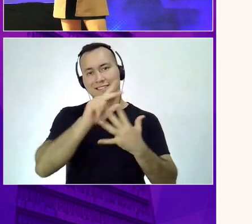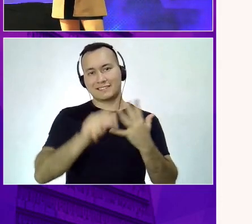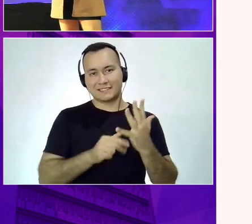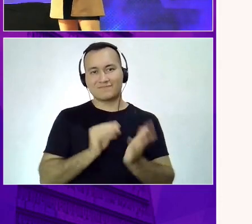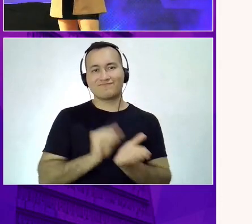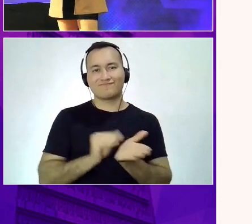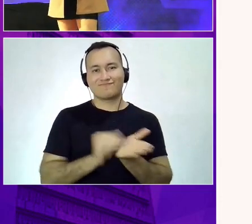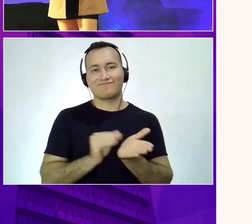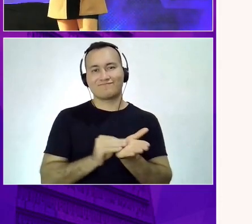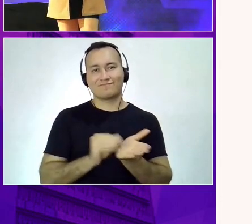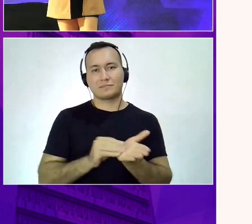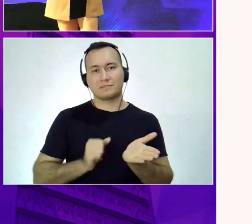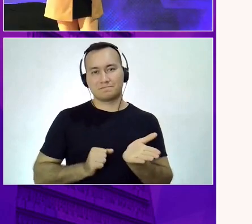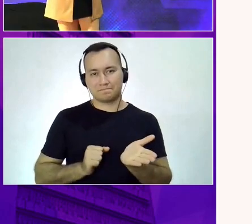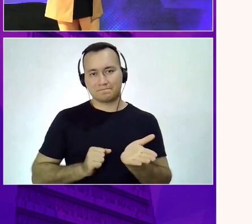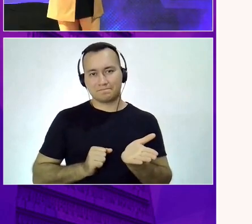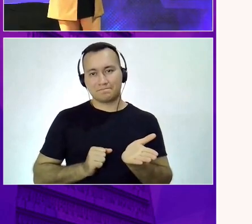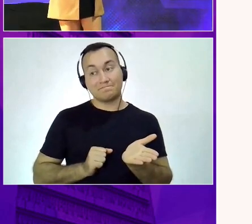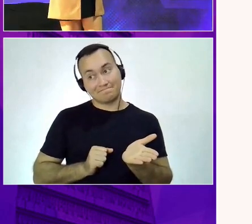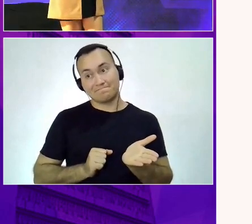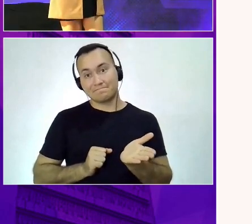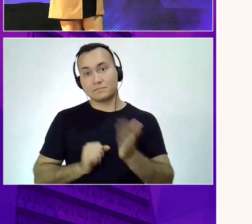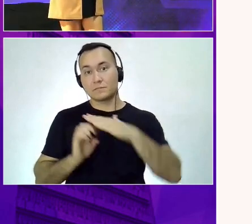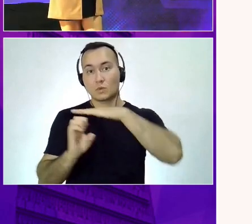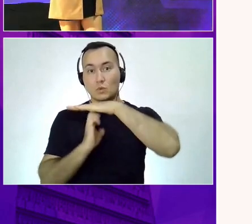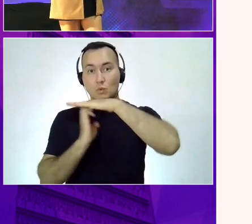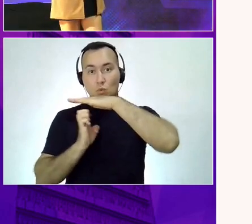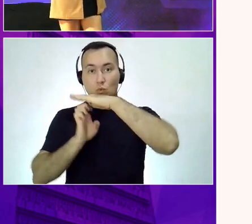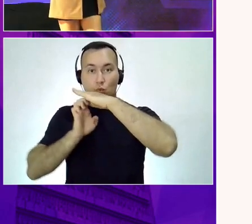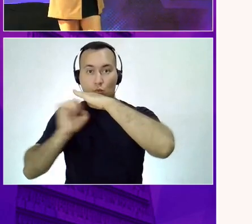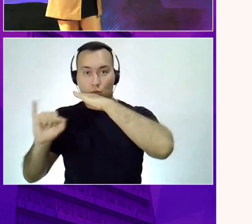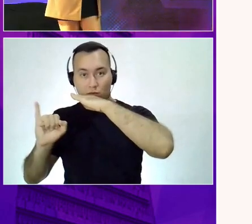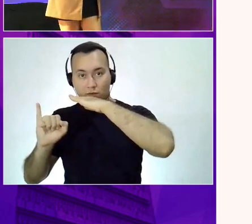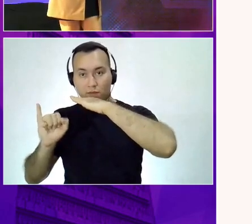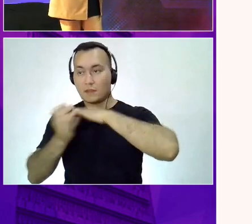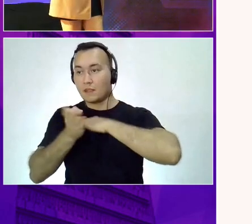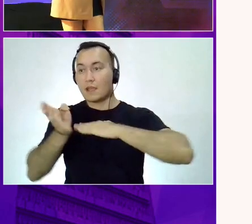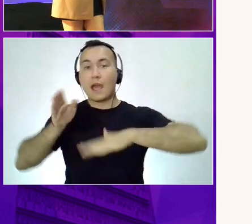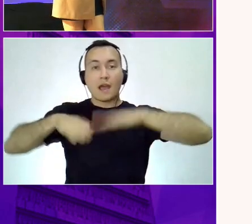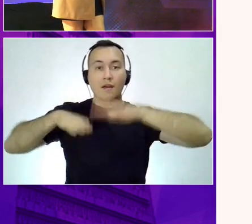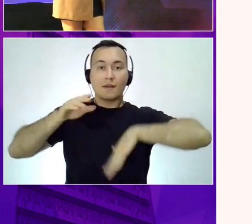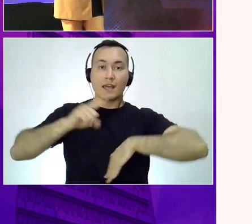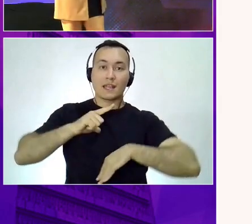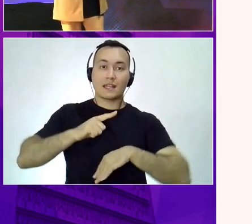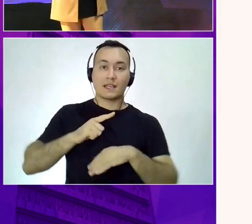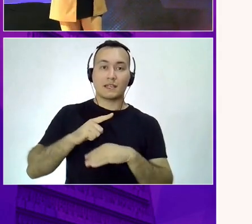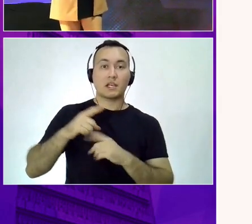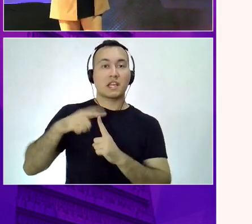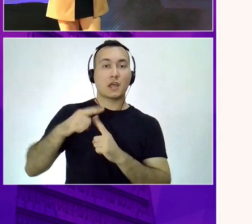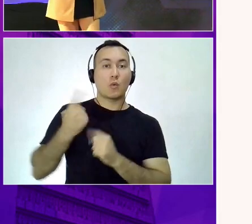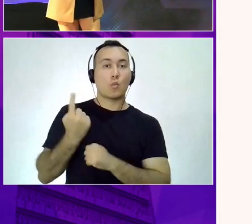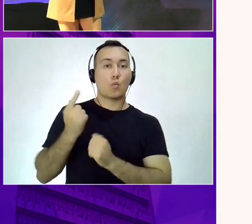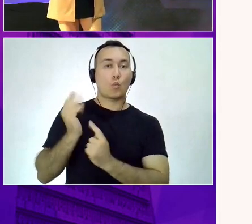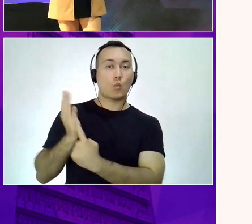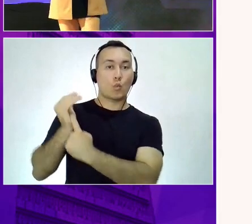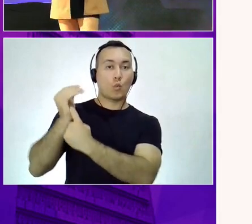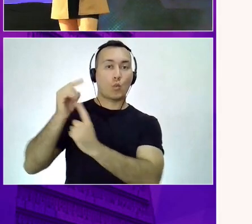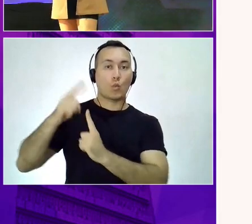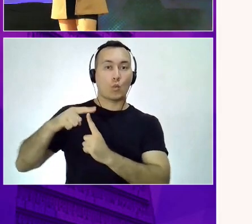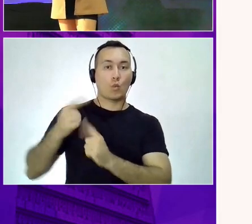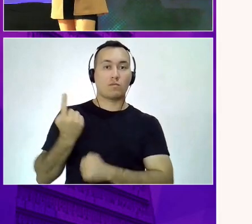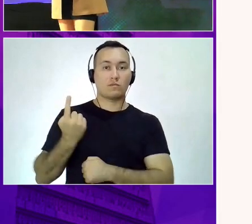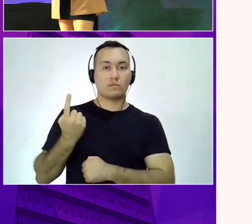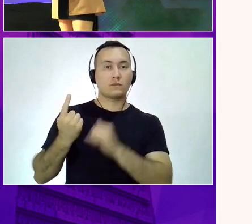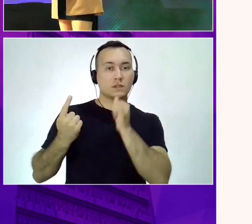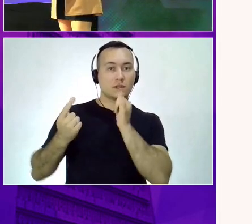a inovação ela pode custar caro. Você tem uma equipe, por exemplo, eu vou falar da onde eu já trabalhei, que